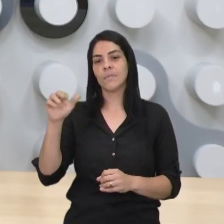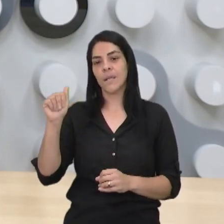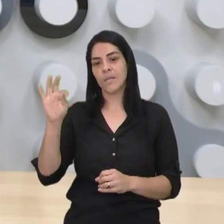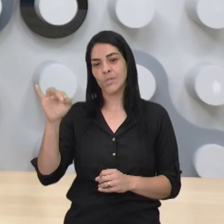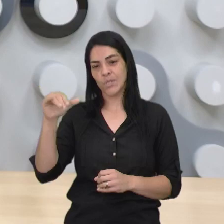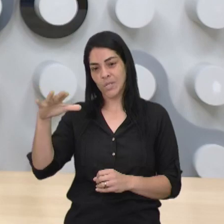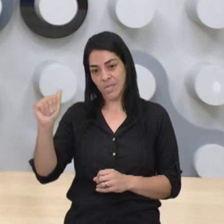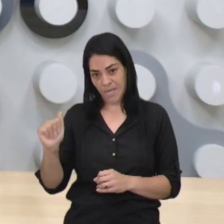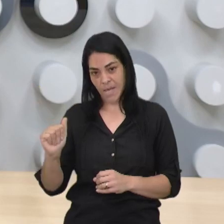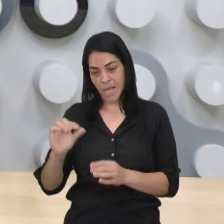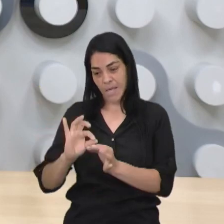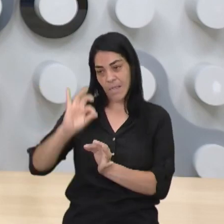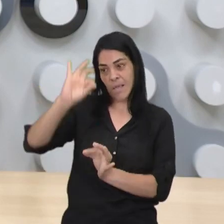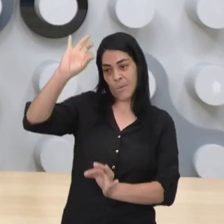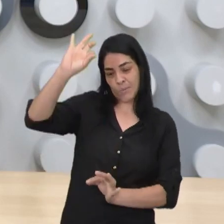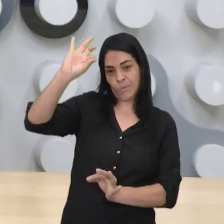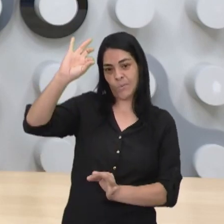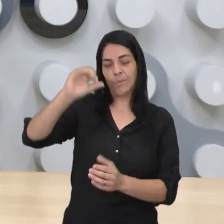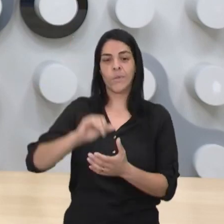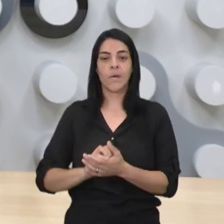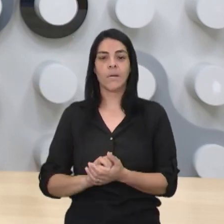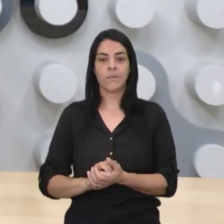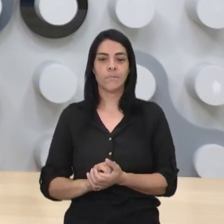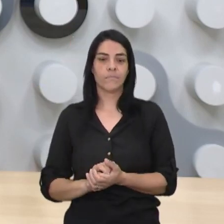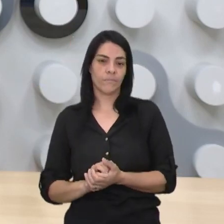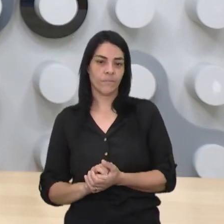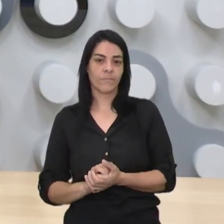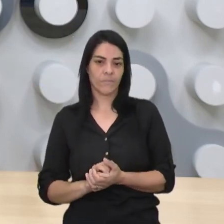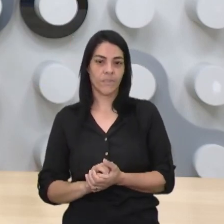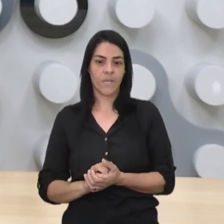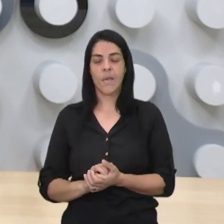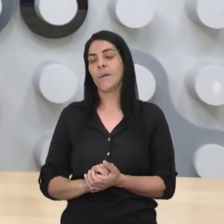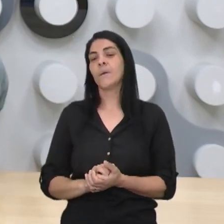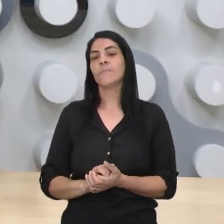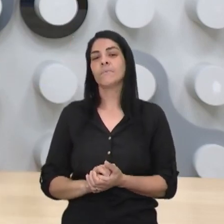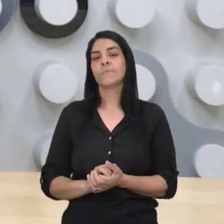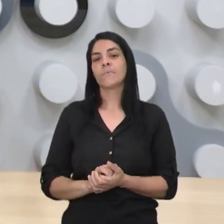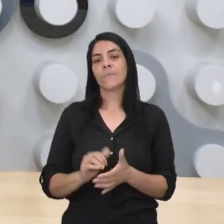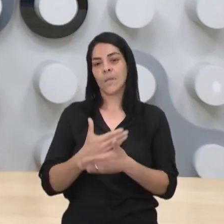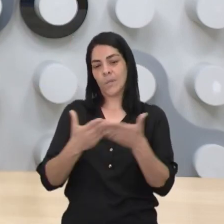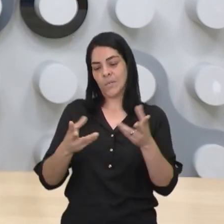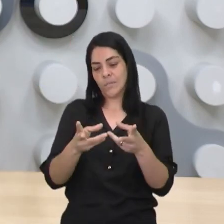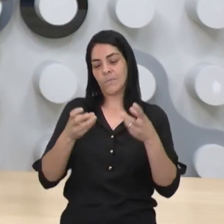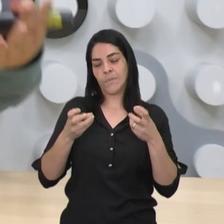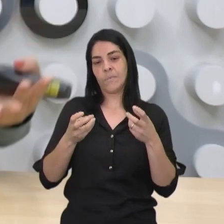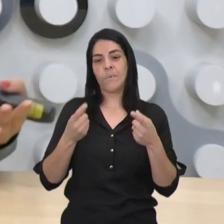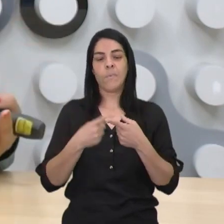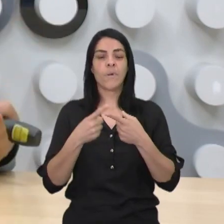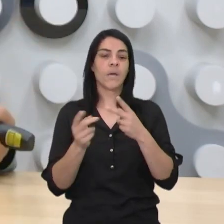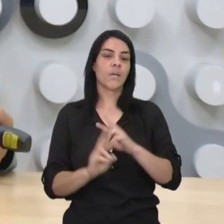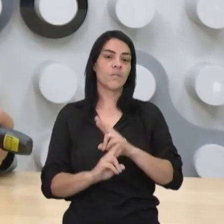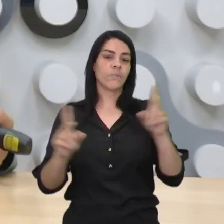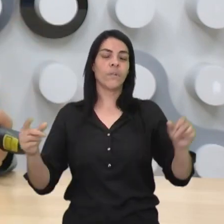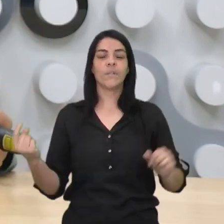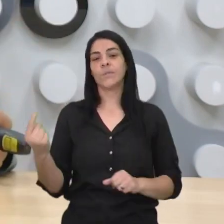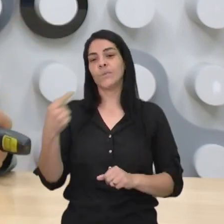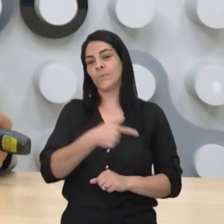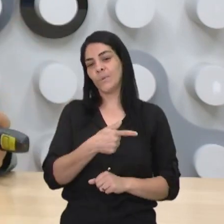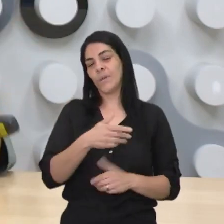altura. Quanto mais baixa, maior a pressão, a gente viu isso, que é muito diferente do que a gente